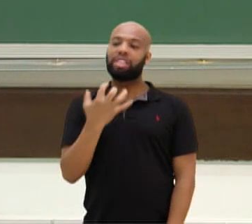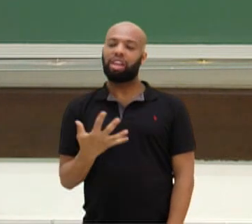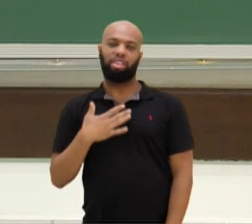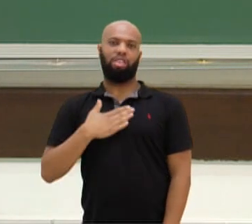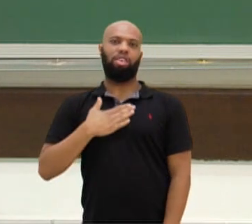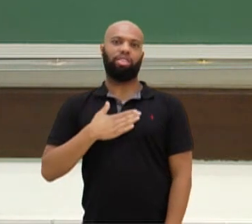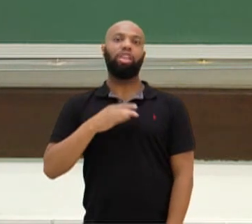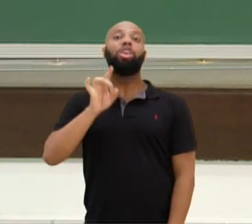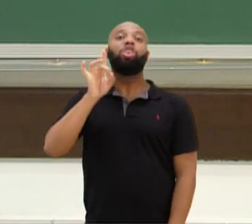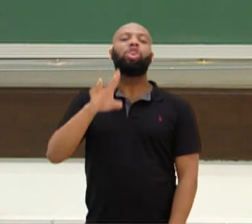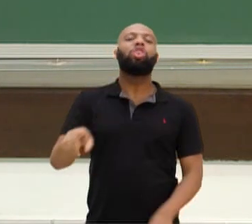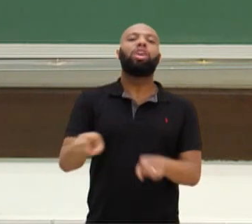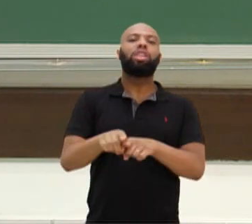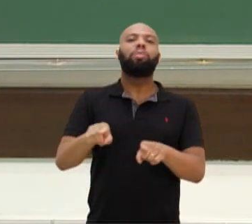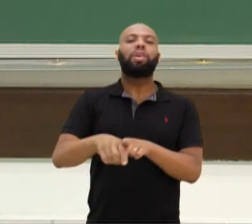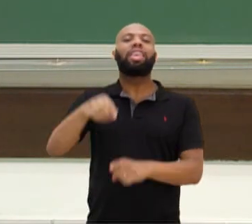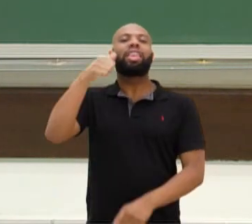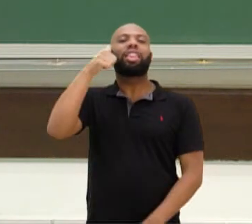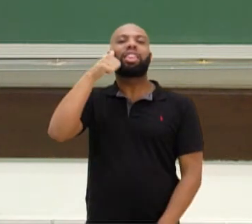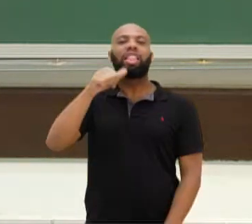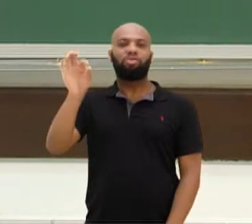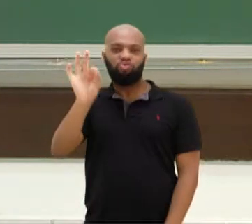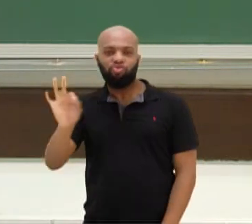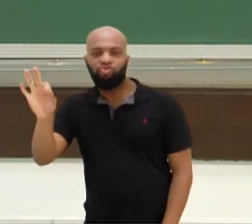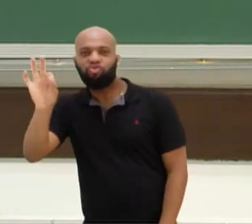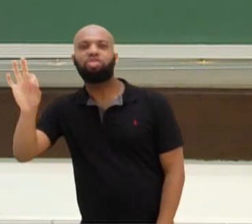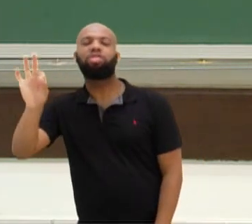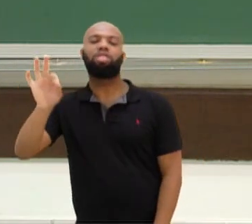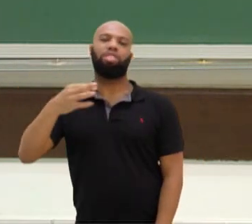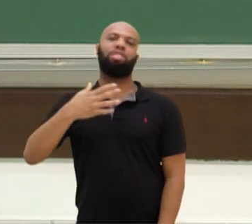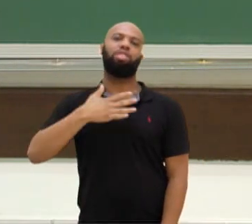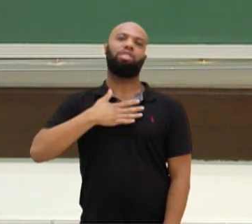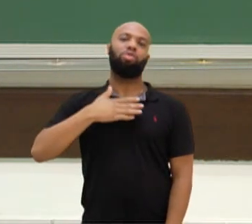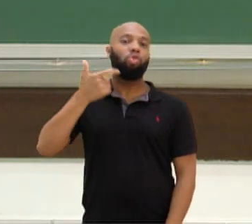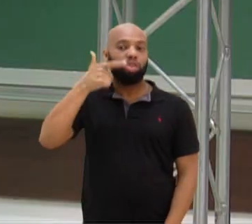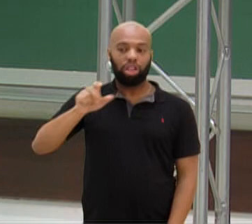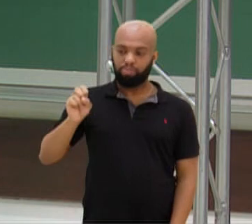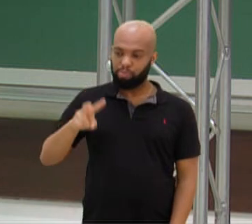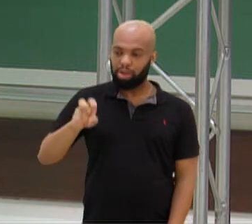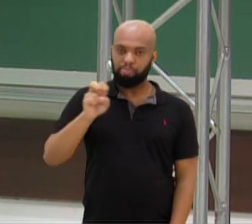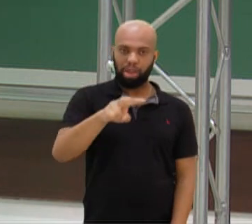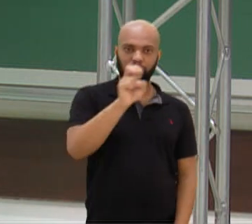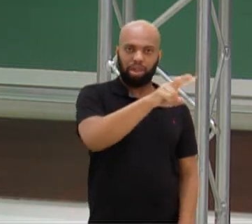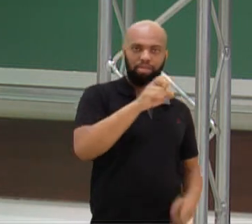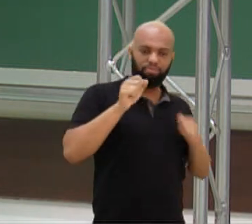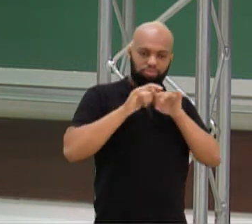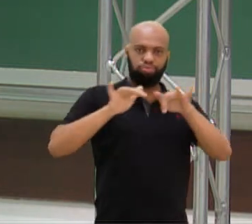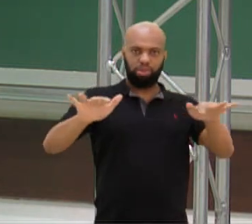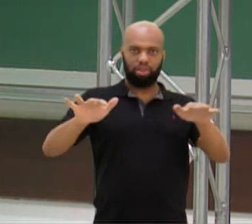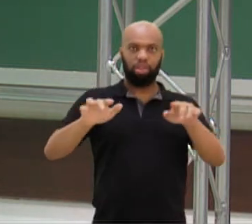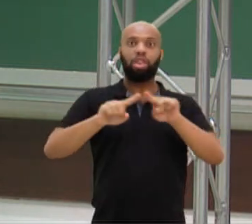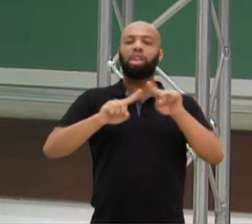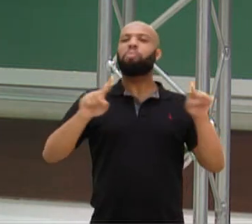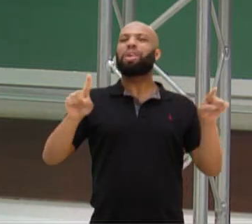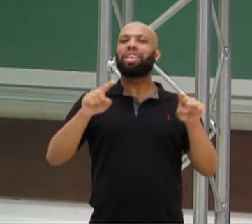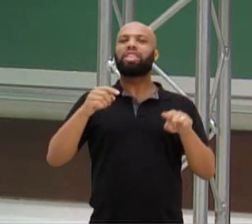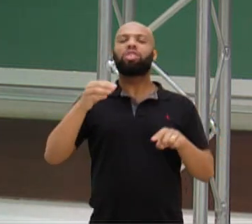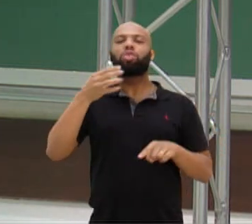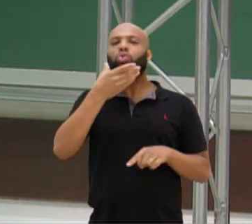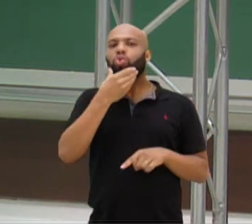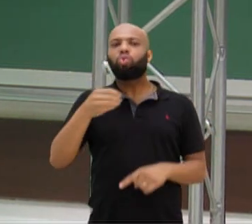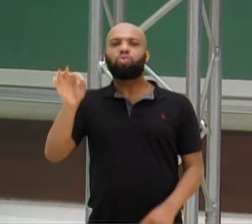transmitir essas doenças para a gente. E o macho? O macho se alimenta de seiva de planta. Na verdade, a fêmea também. Só que durante a